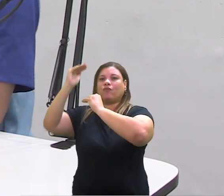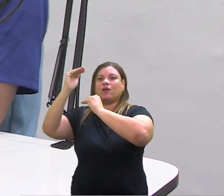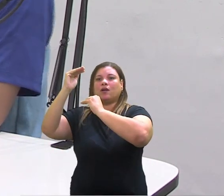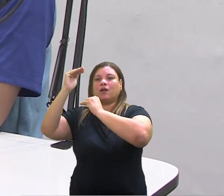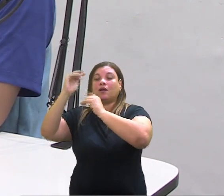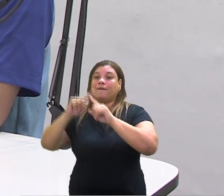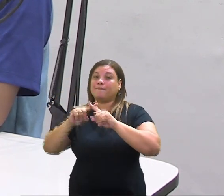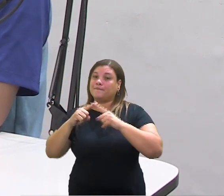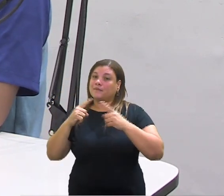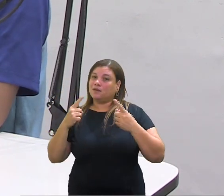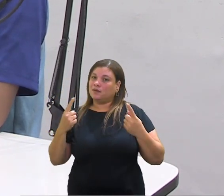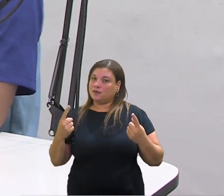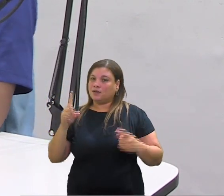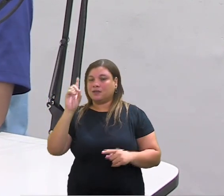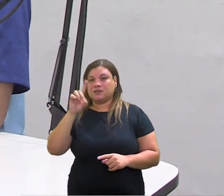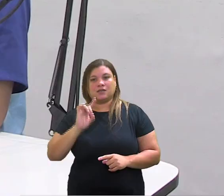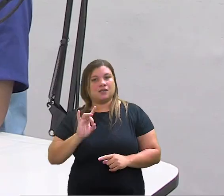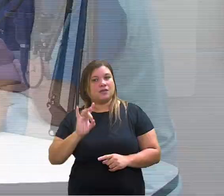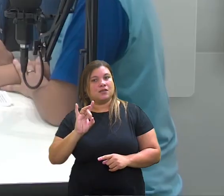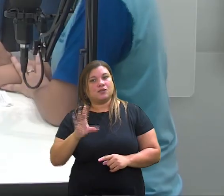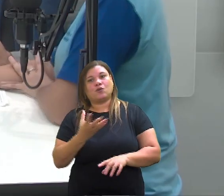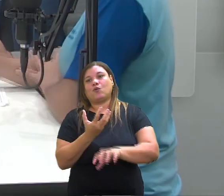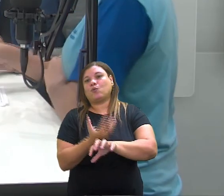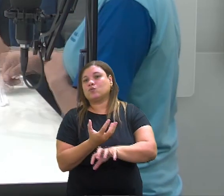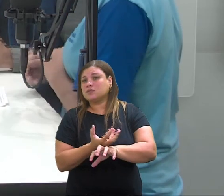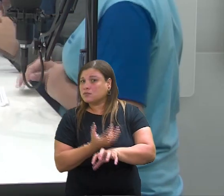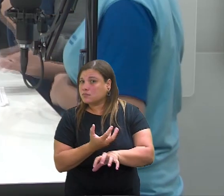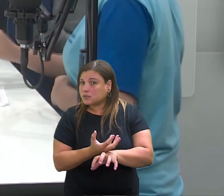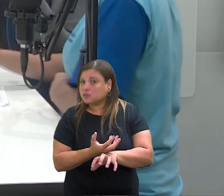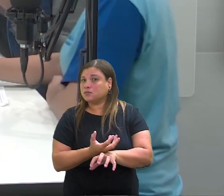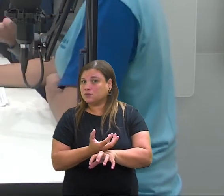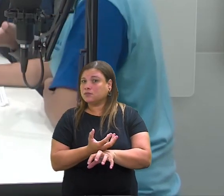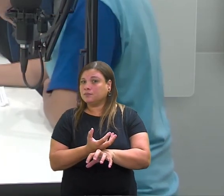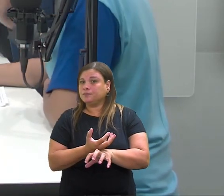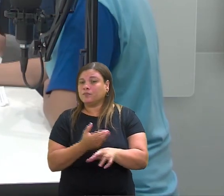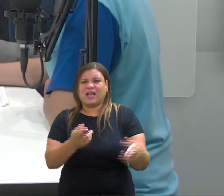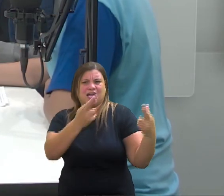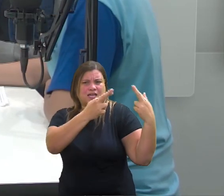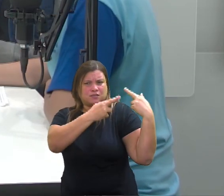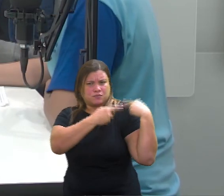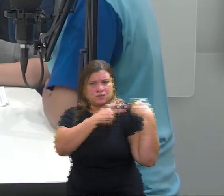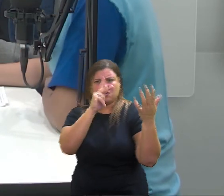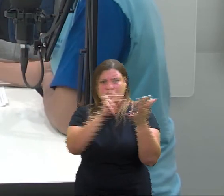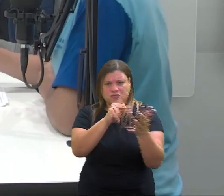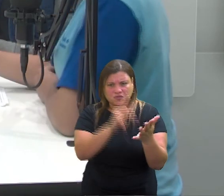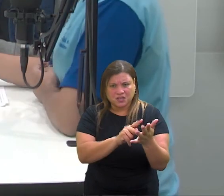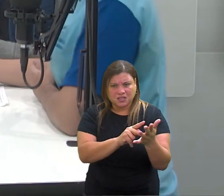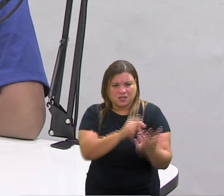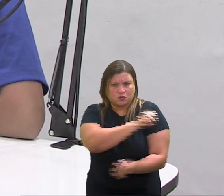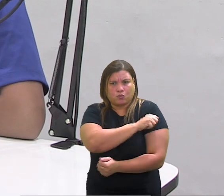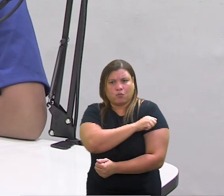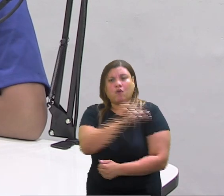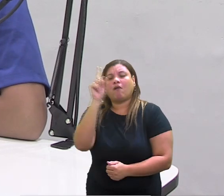maior dentro dos currículos, dos componentes curriculares. Correto. Né? Mas é responsabilidade dos pais. Sim. Já que a gente